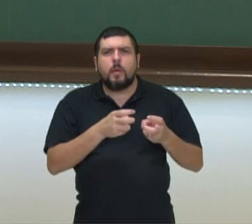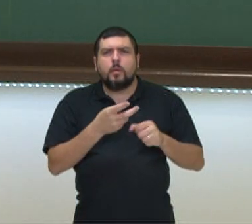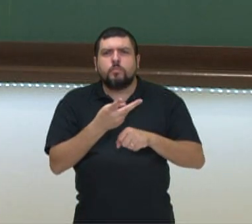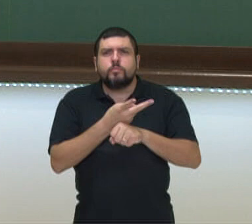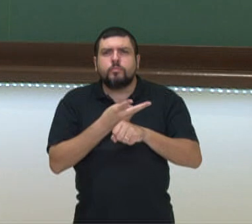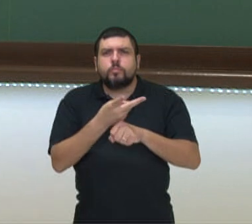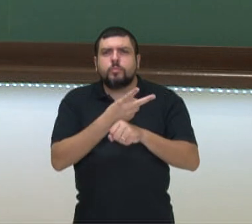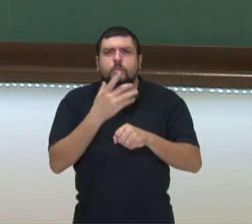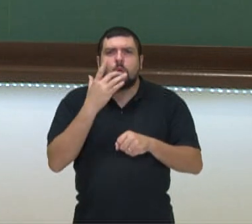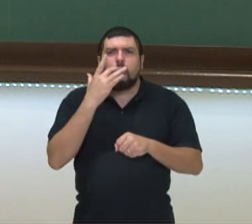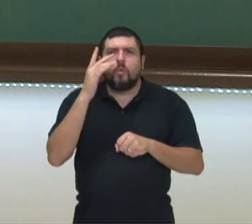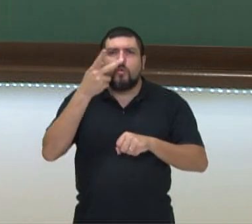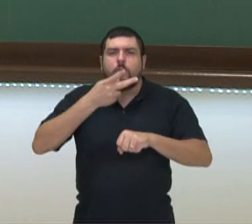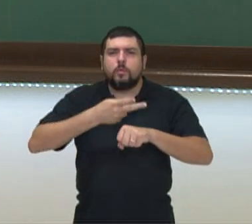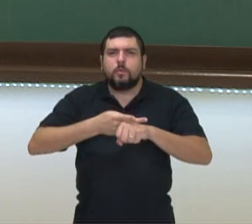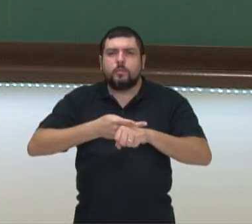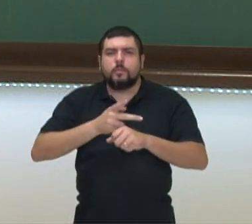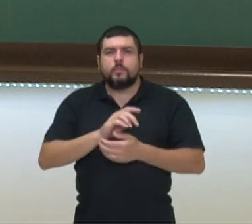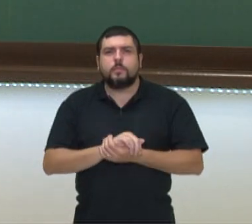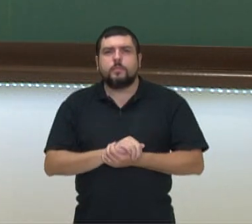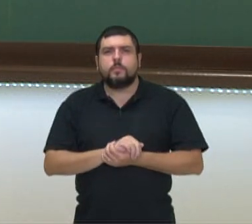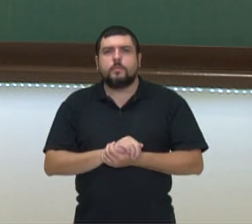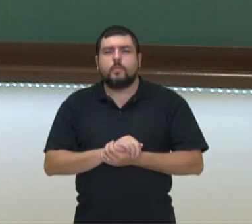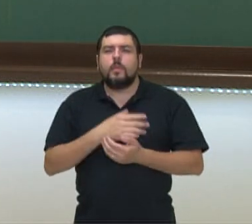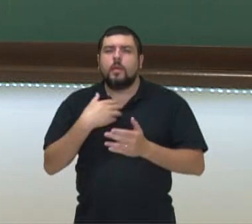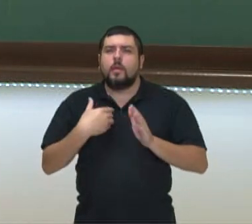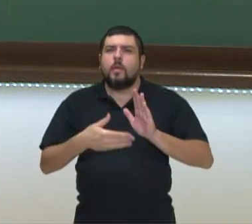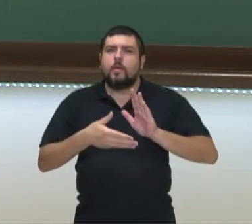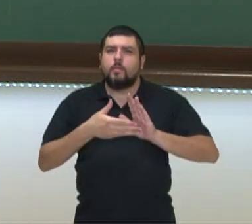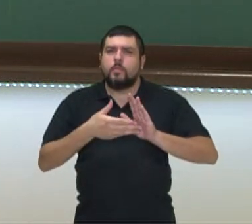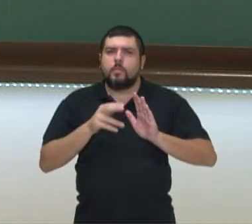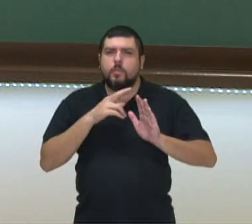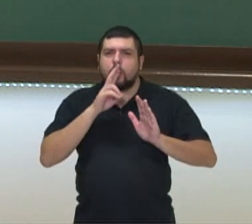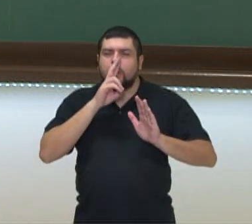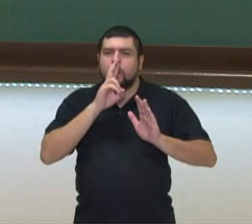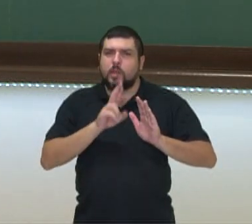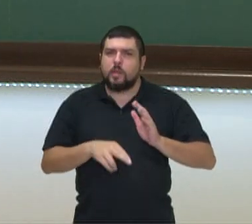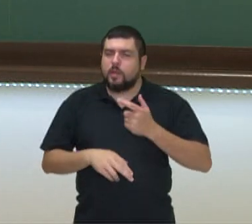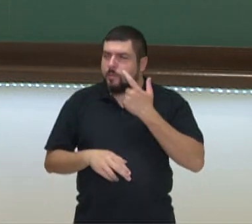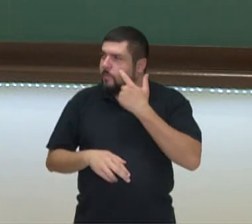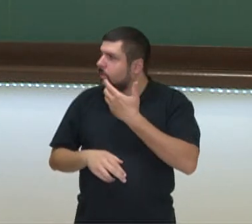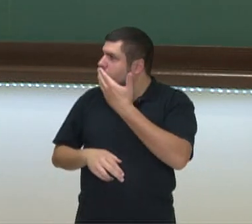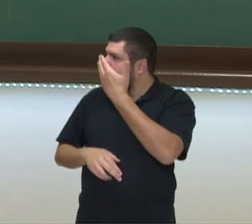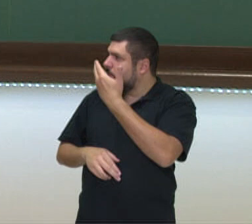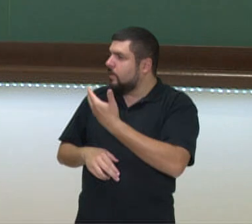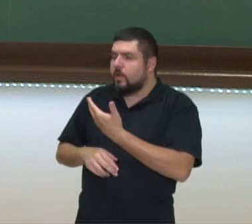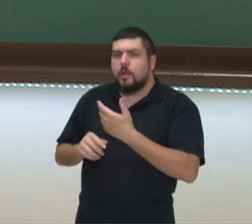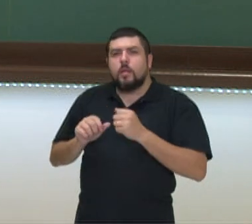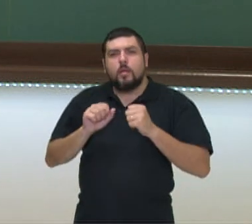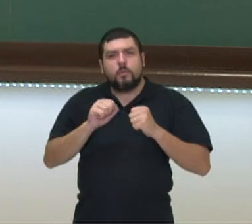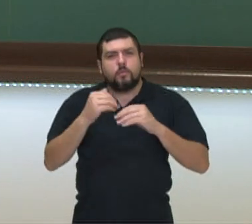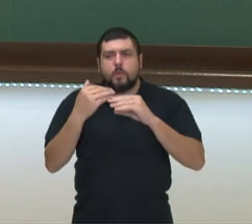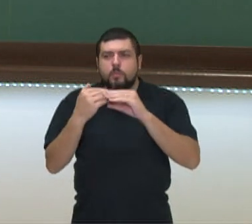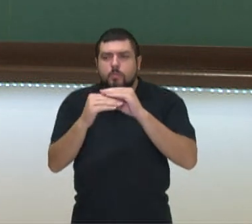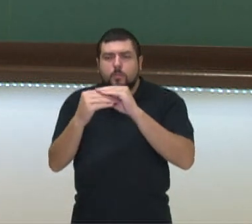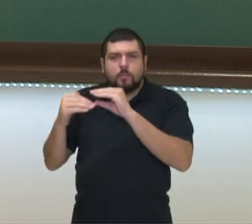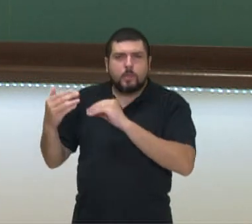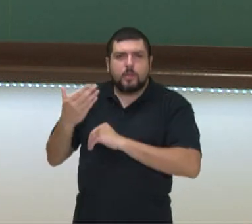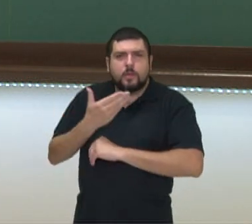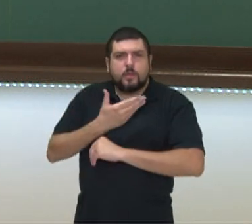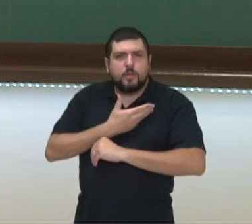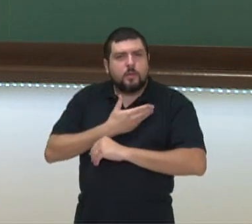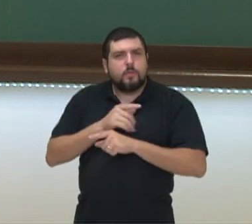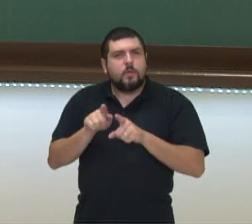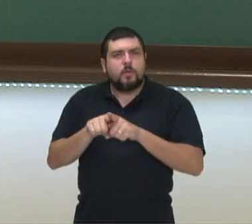de resposta para a sua atividade. Compartilhe a sua frase, o seu parágrafo com a sua turma, construa o